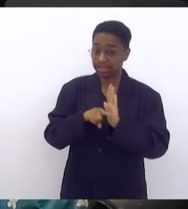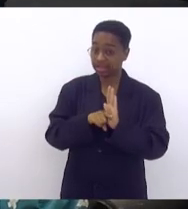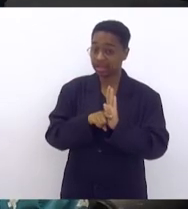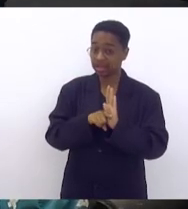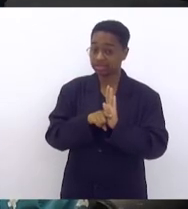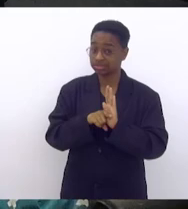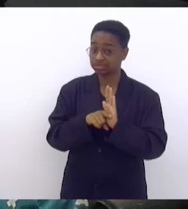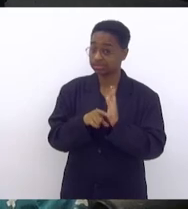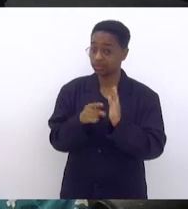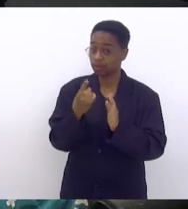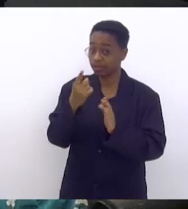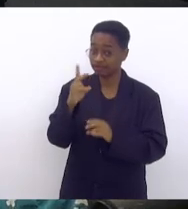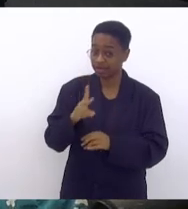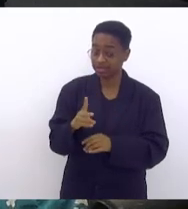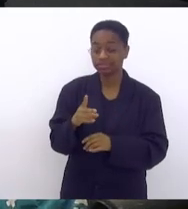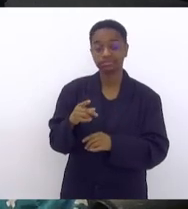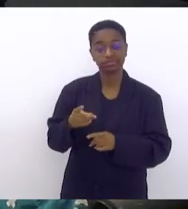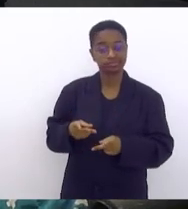vida inteira.